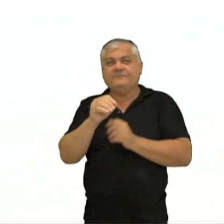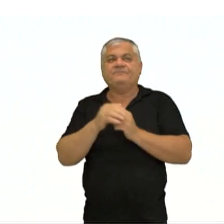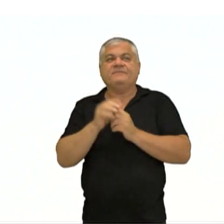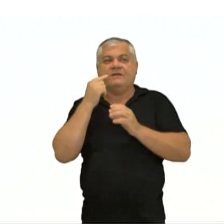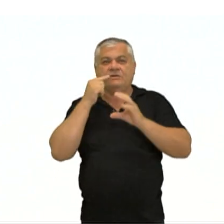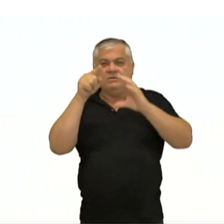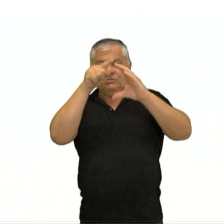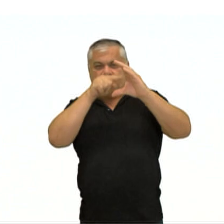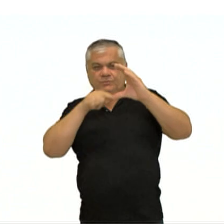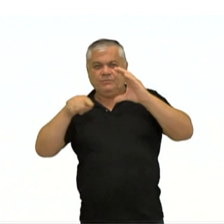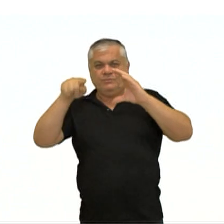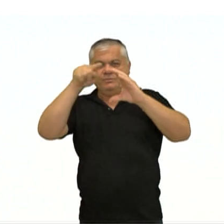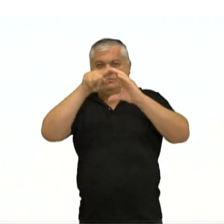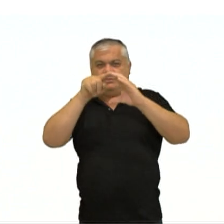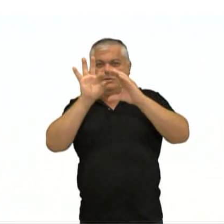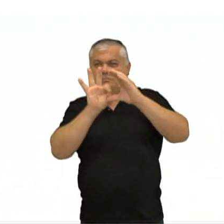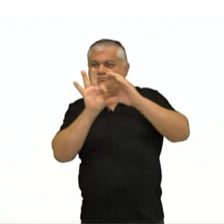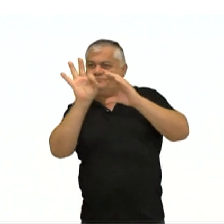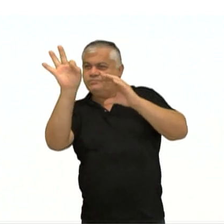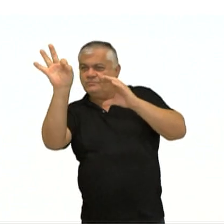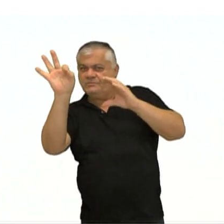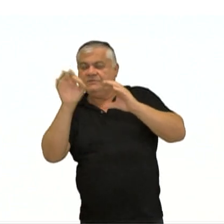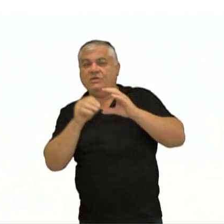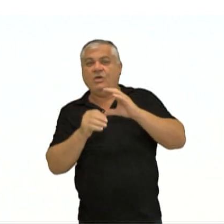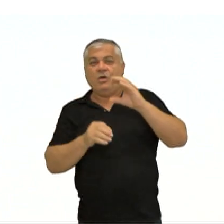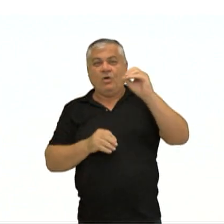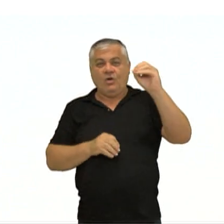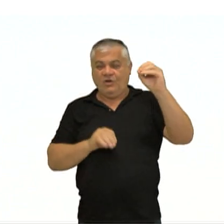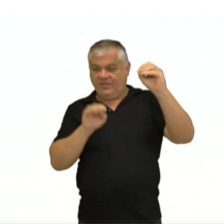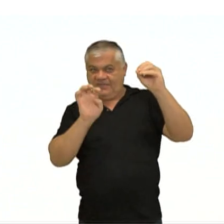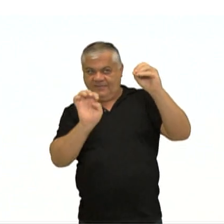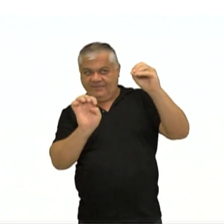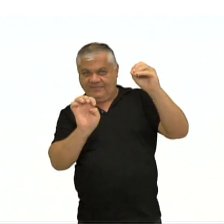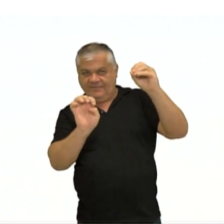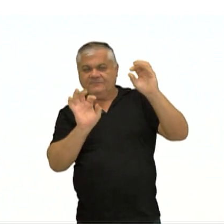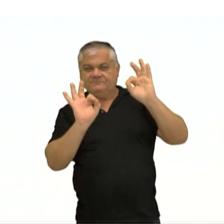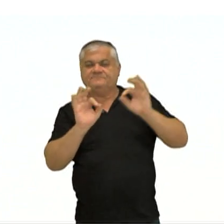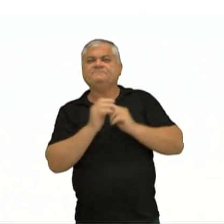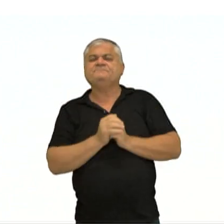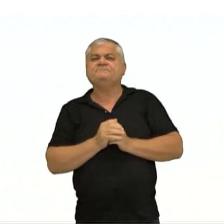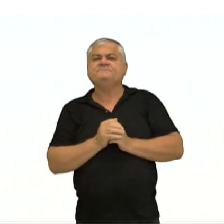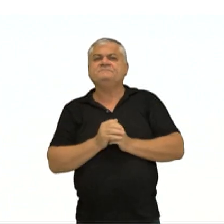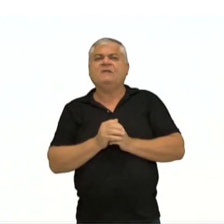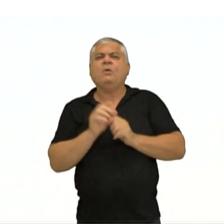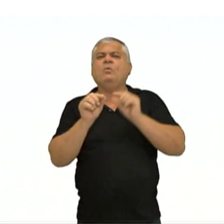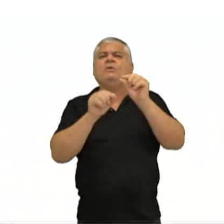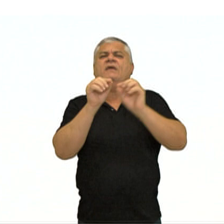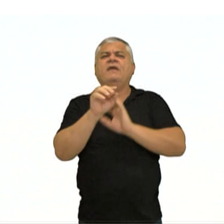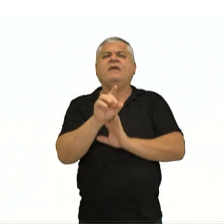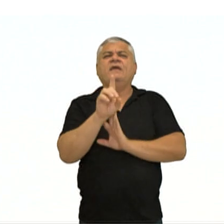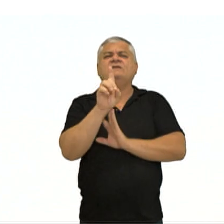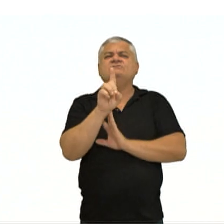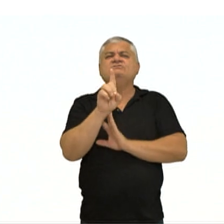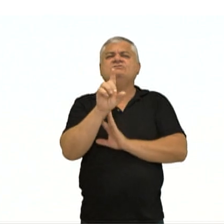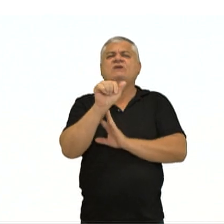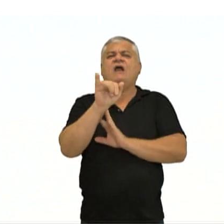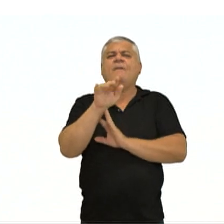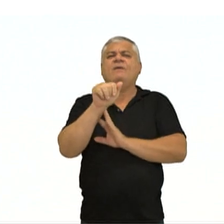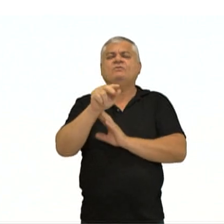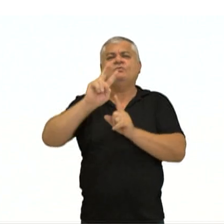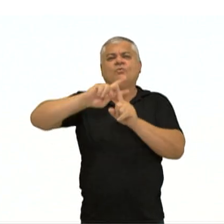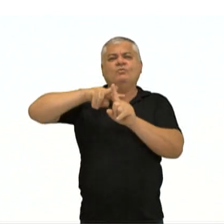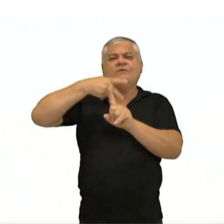aqui, é a distância de O até E. Tranquilo? O que seria diâmetro? O diâmetro é o dobro do raio,